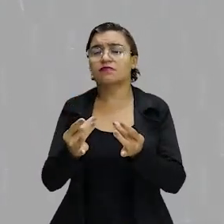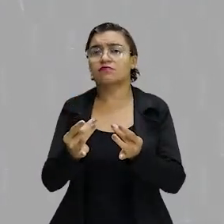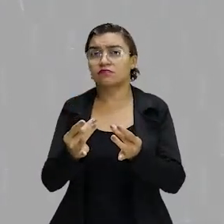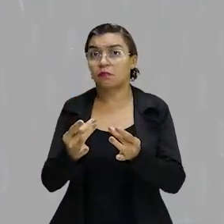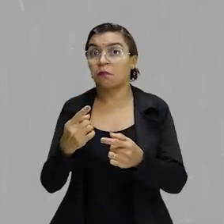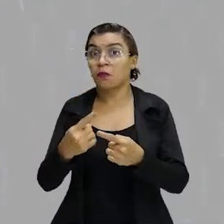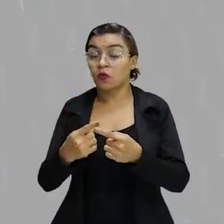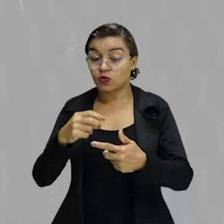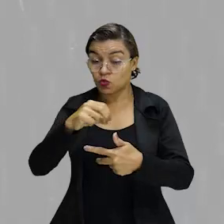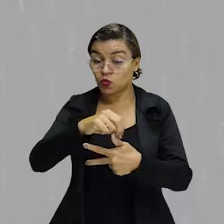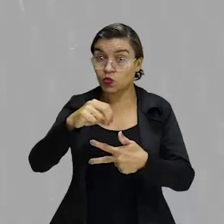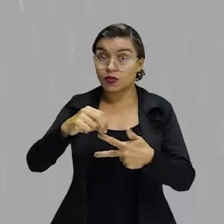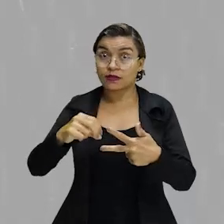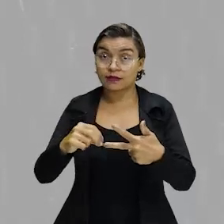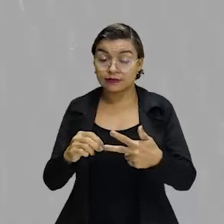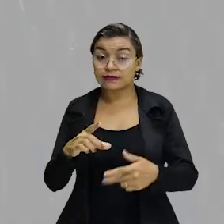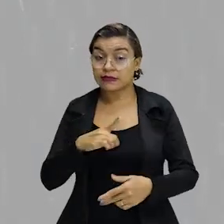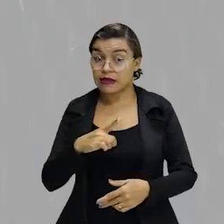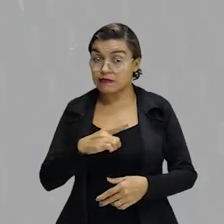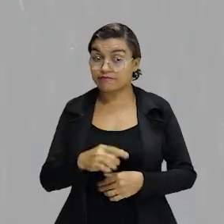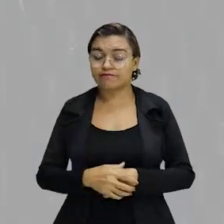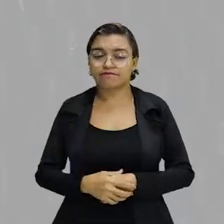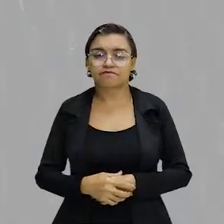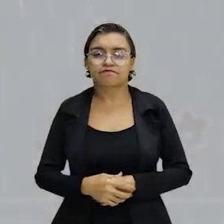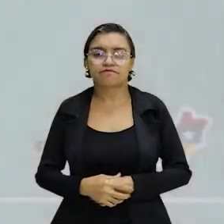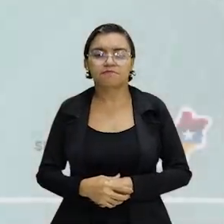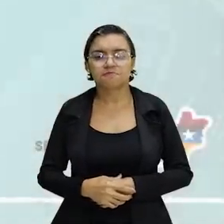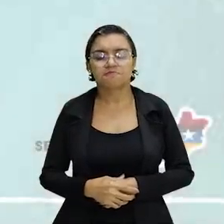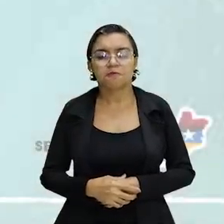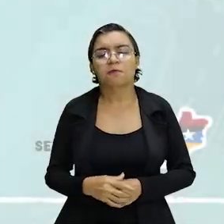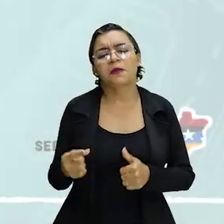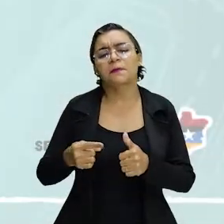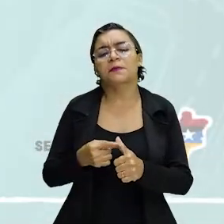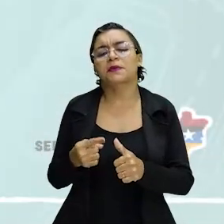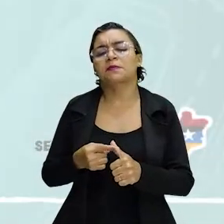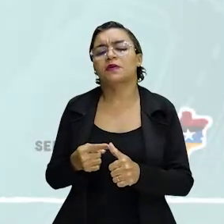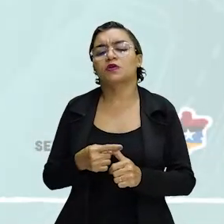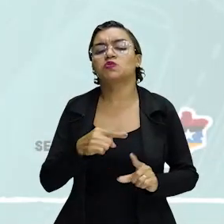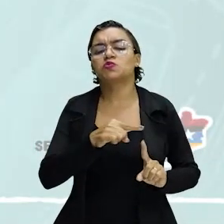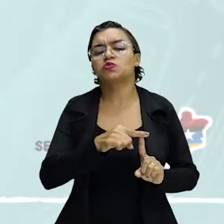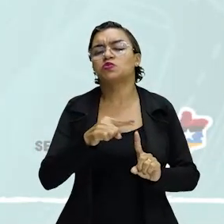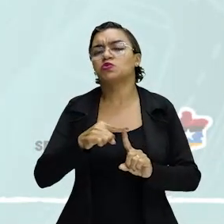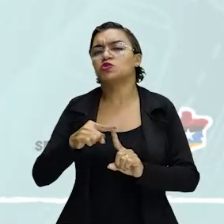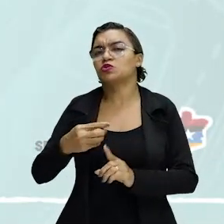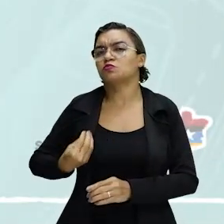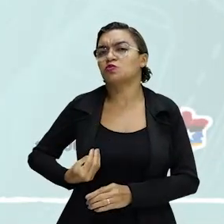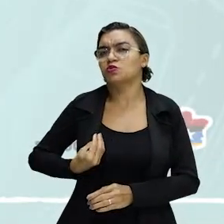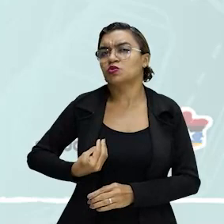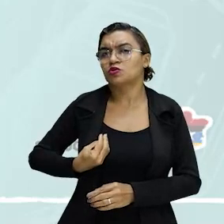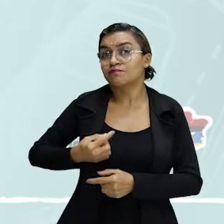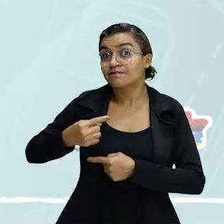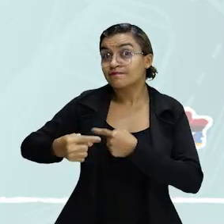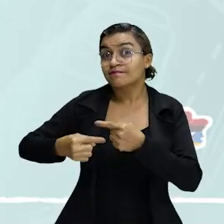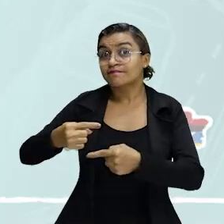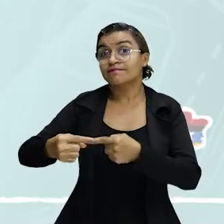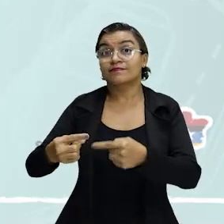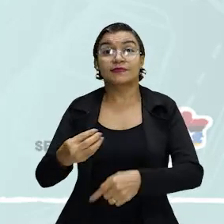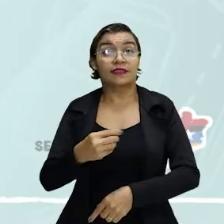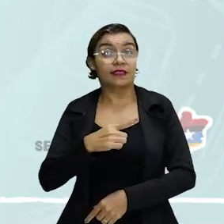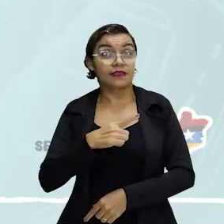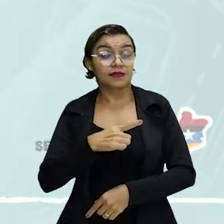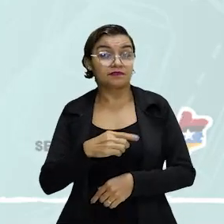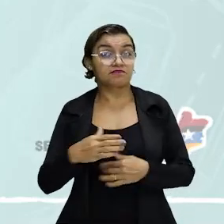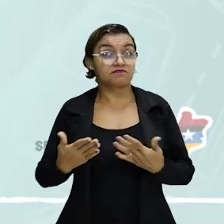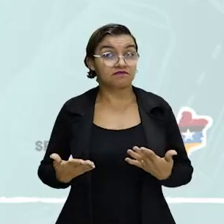muitas questões assim no Enem. Então, primeira coisa, quais são os tipos de reprodução que existem?